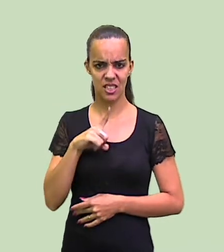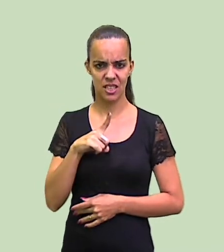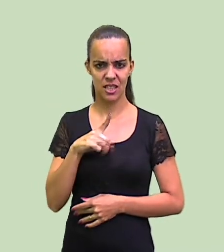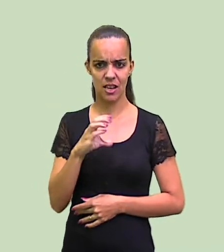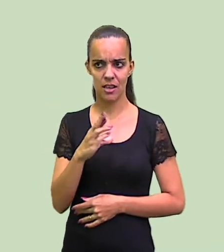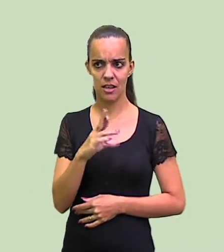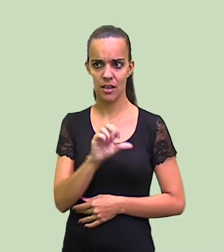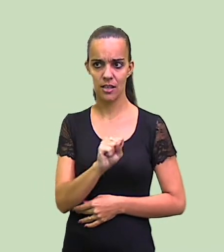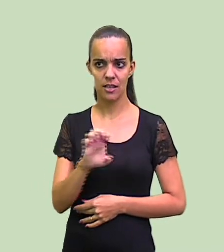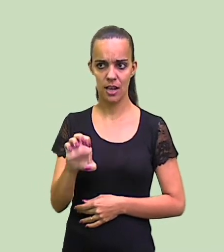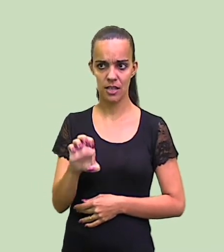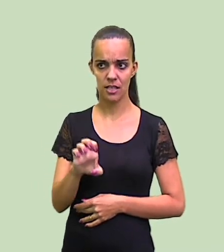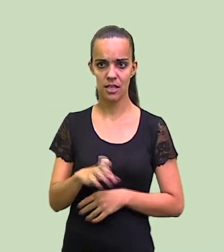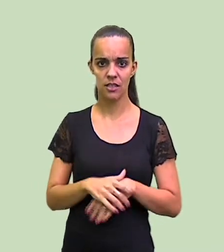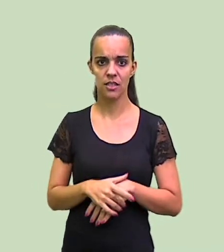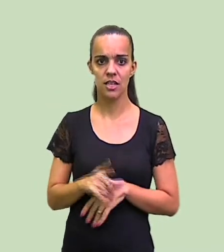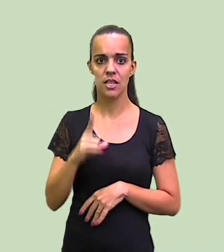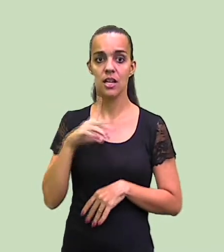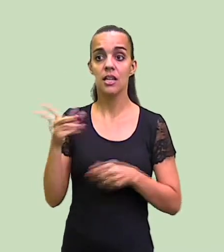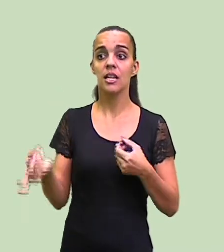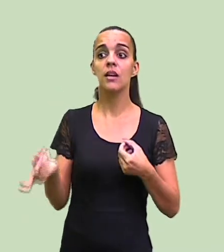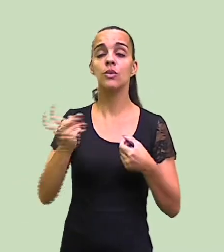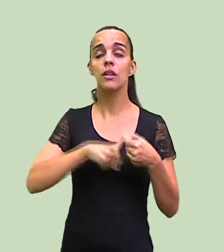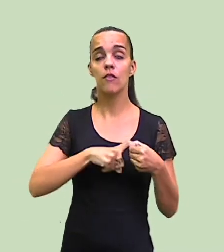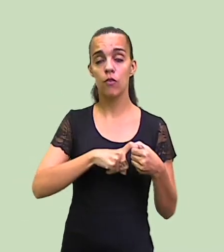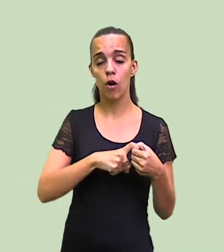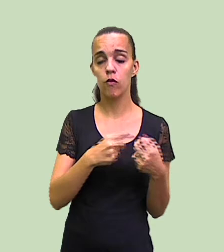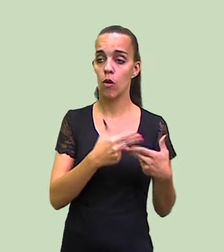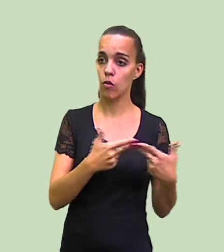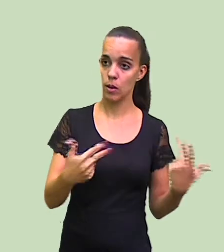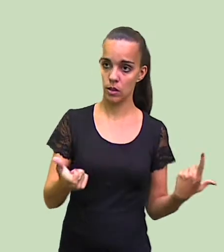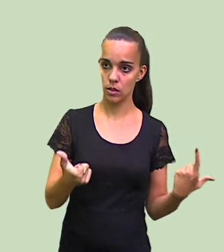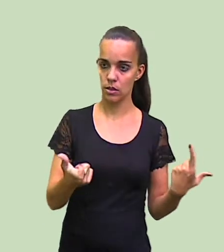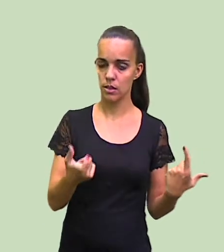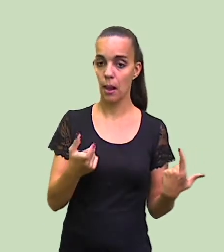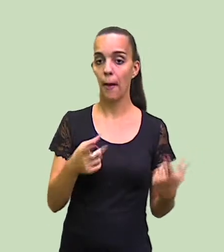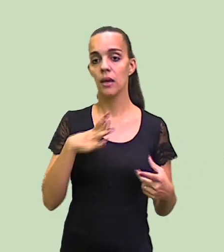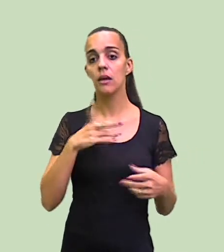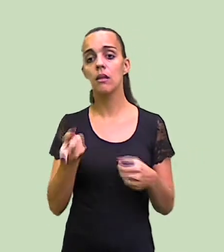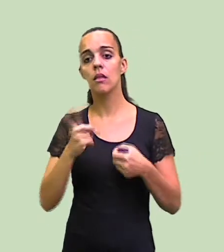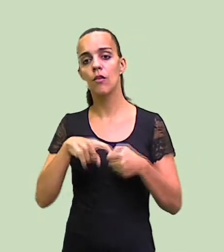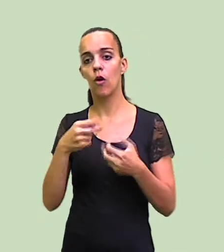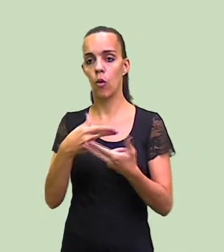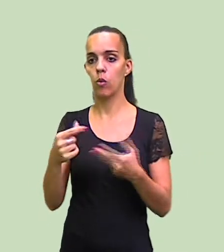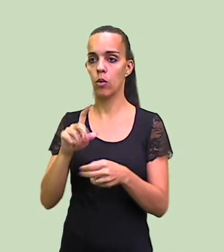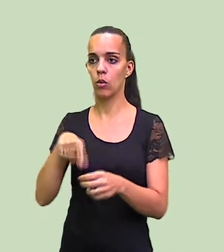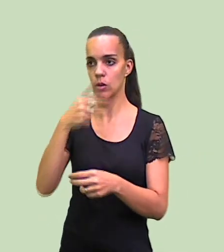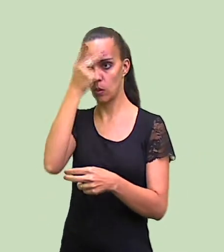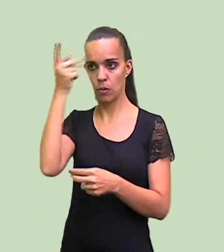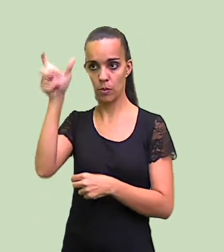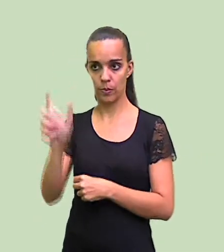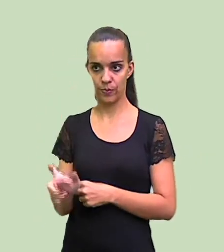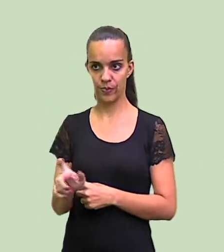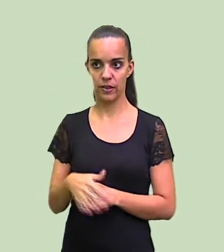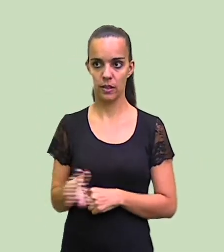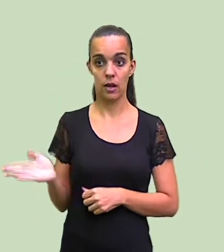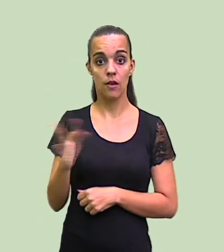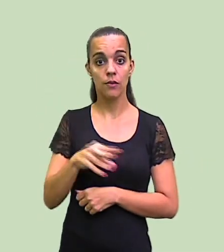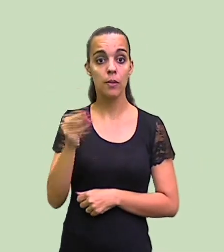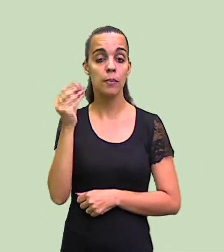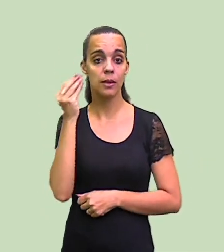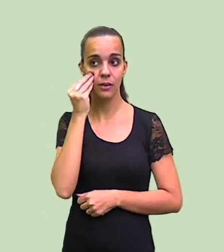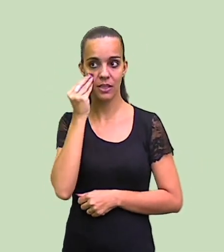não? Quem devolve algo a alguém. Temos um A. Vamos para o teste da